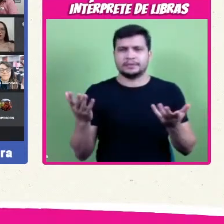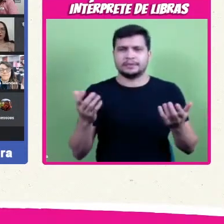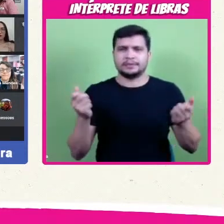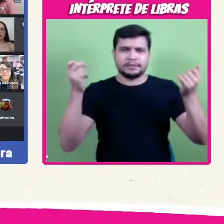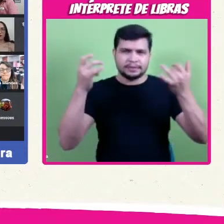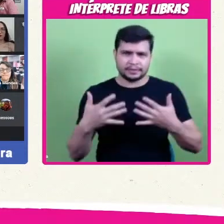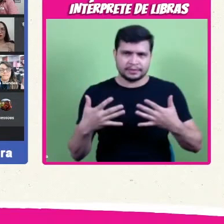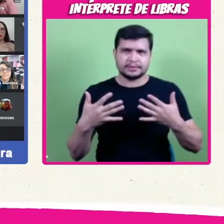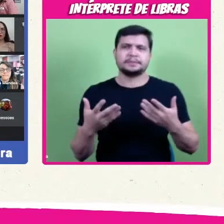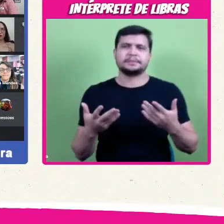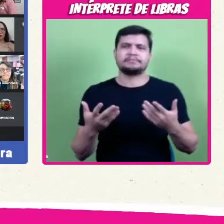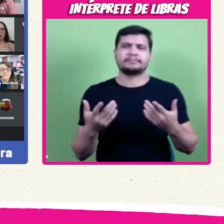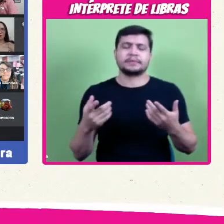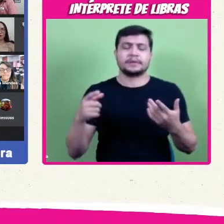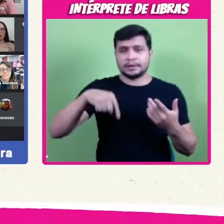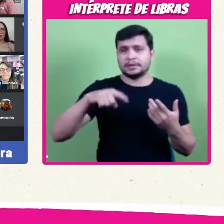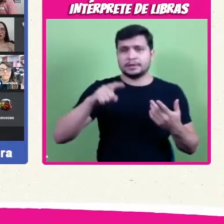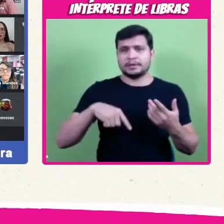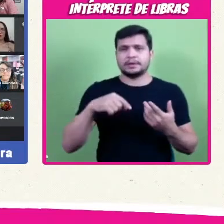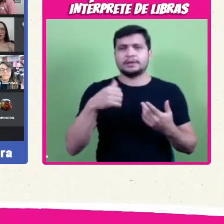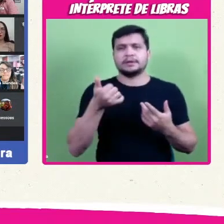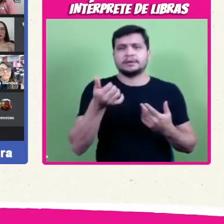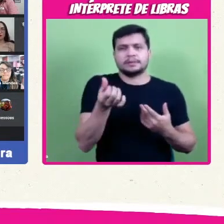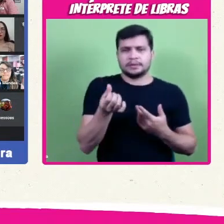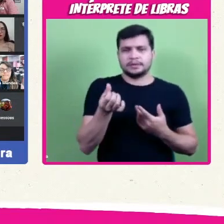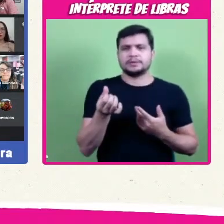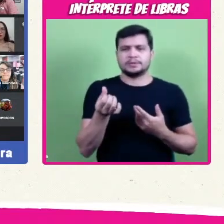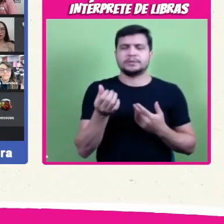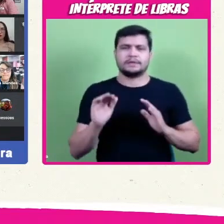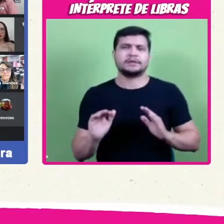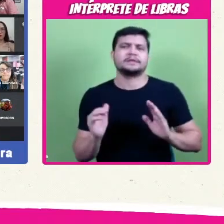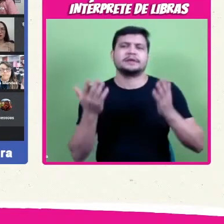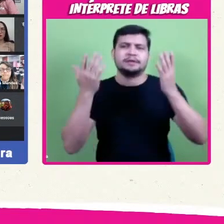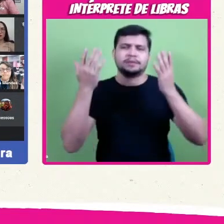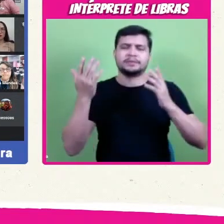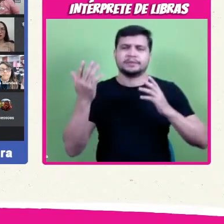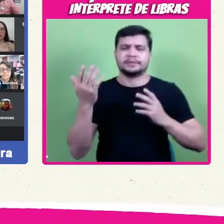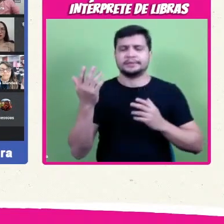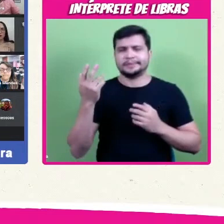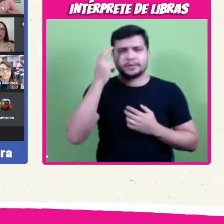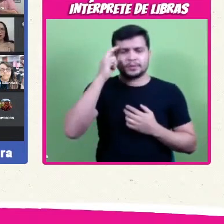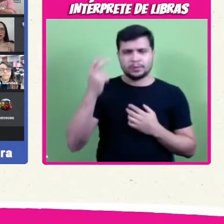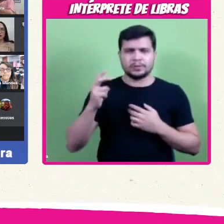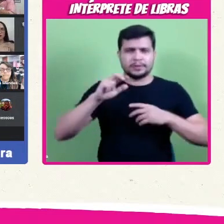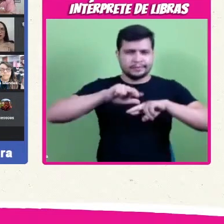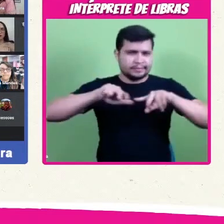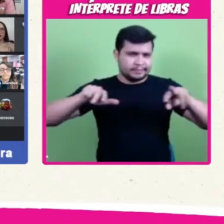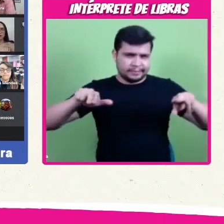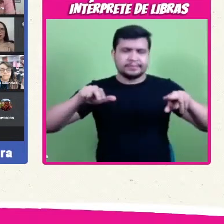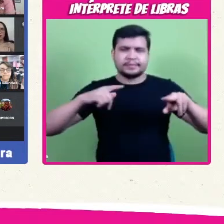16º Festival de Cinema e Cultura da Diversidade Sexual e de Gênero. em parceria com a SEDUC, por meio